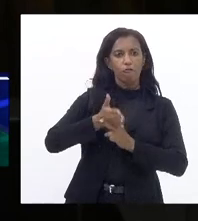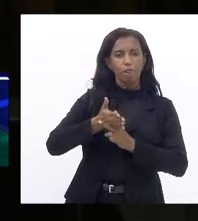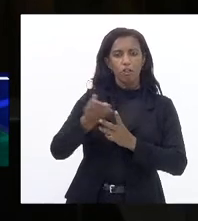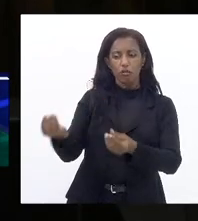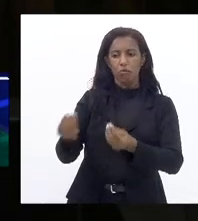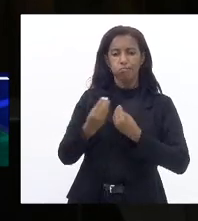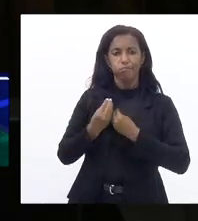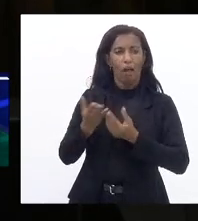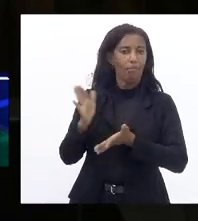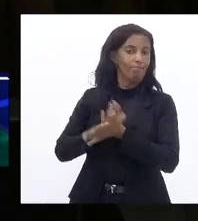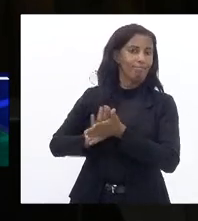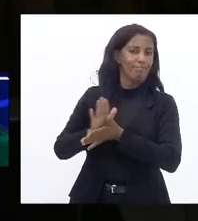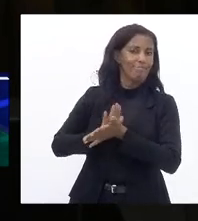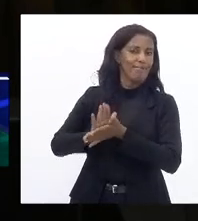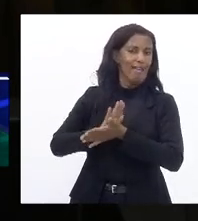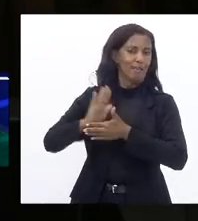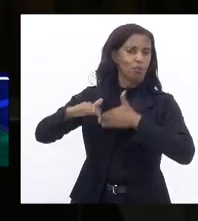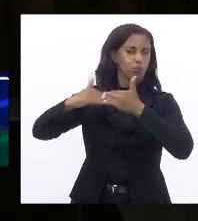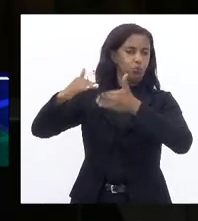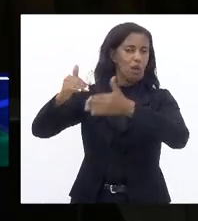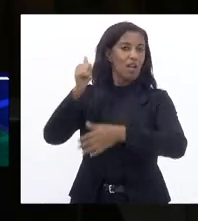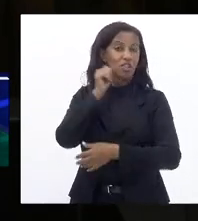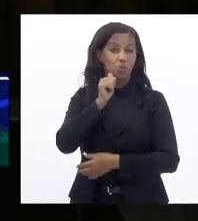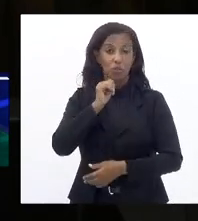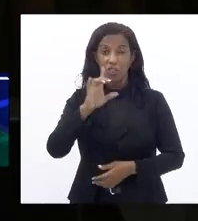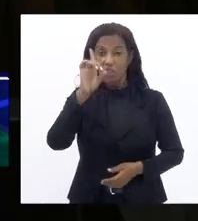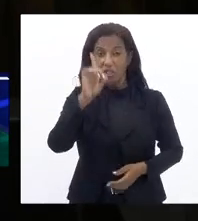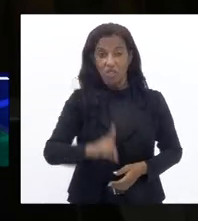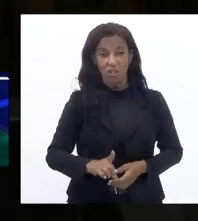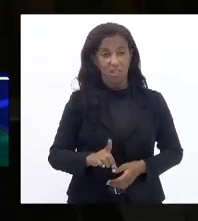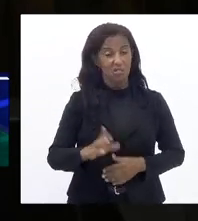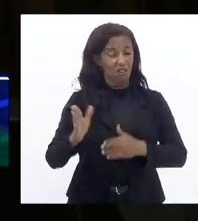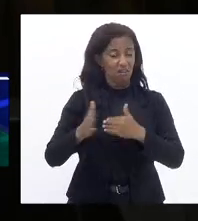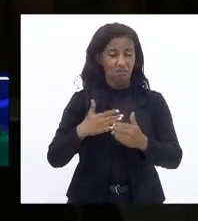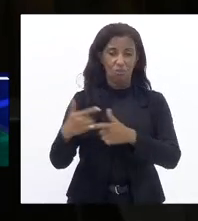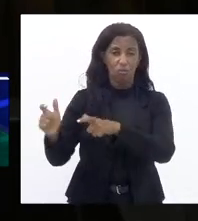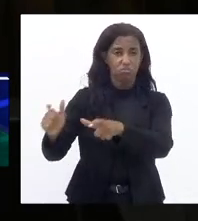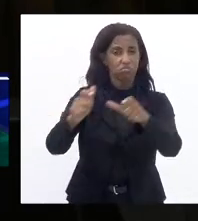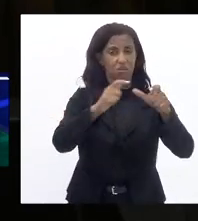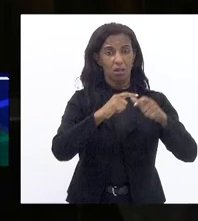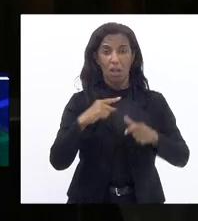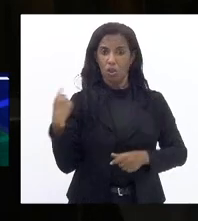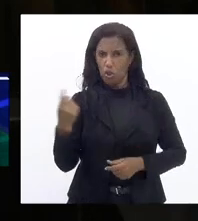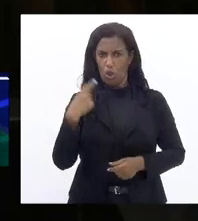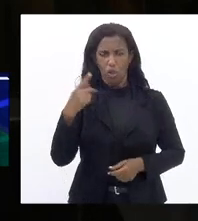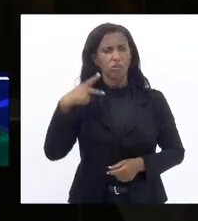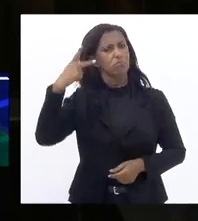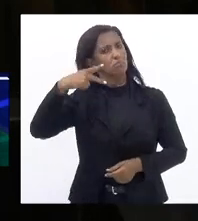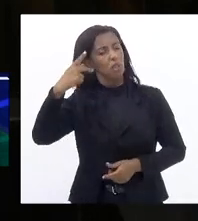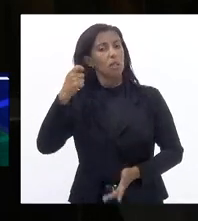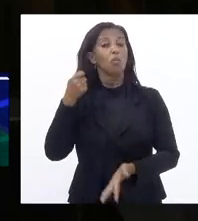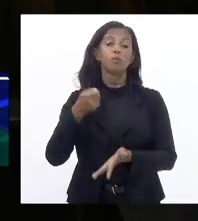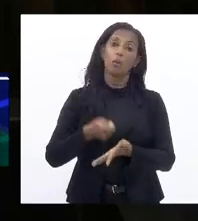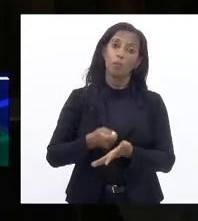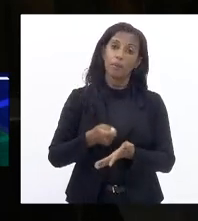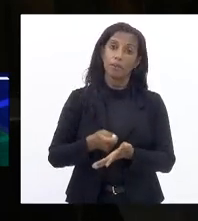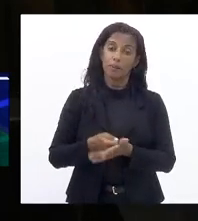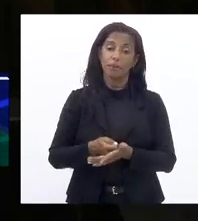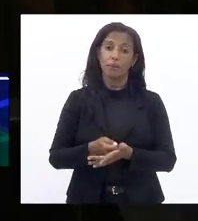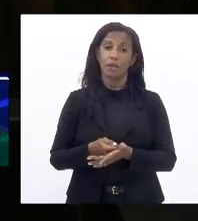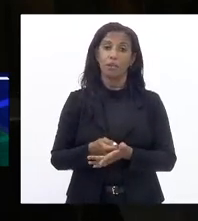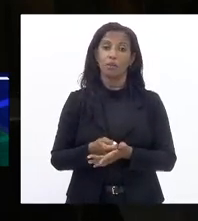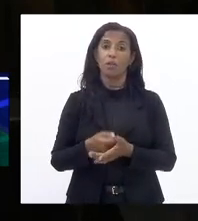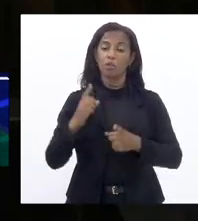edifica absolutamente nada. As mulheres têm direito de estarem onde bem entenderem. Nós, parlamentares, temos a obrigação